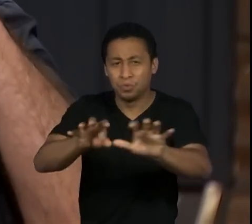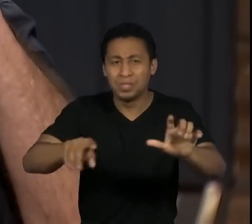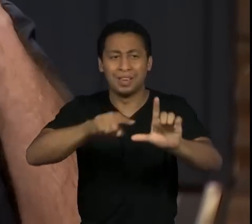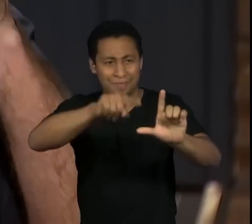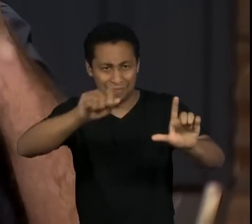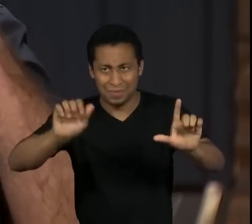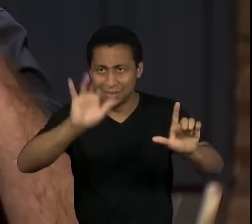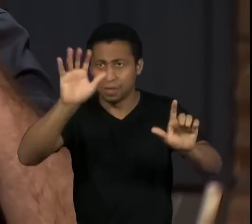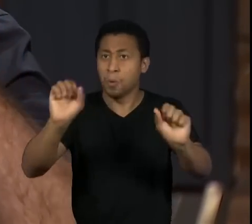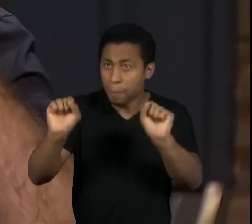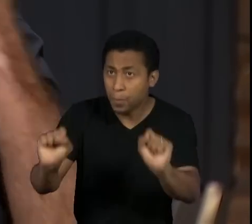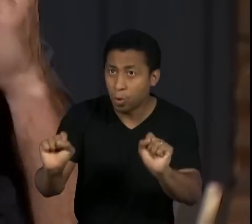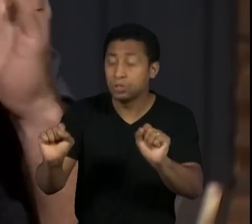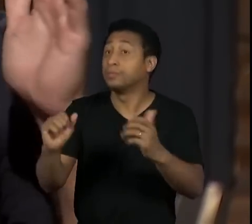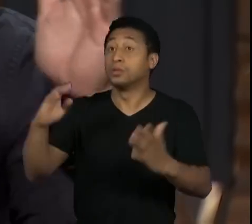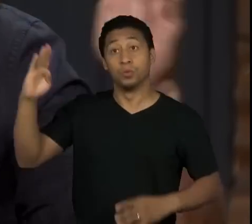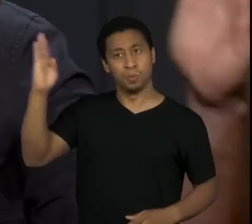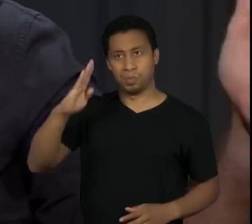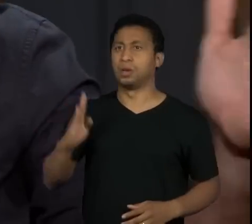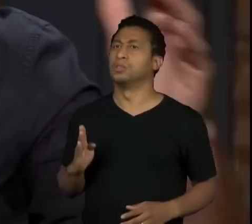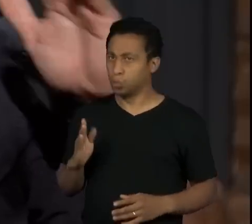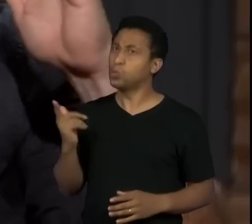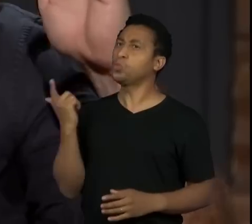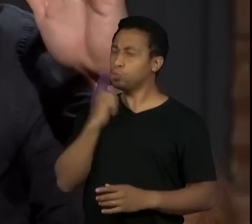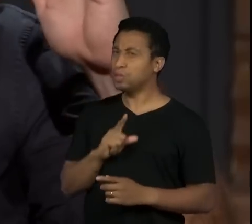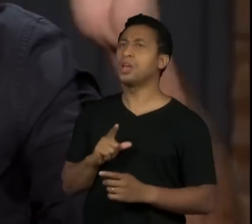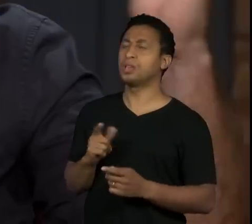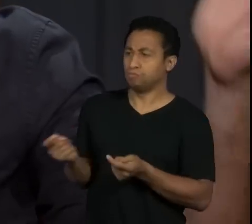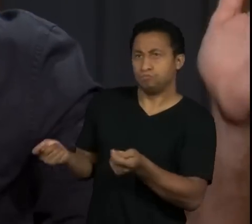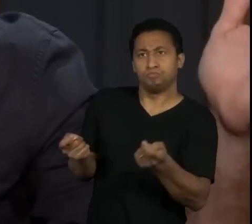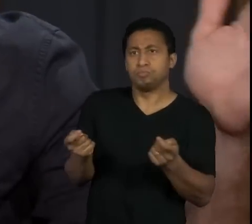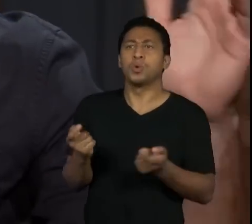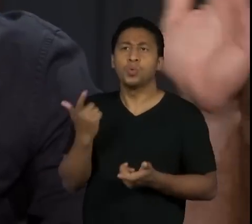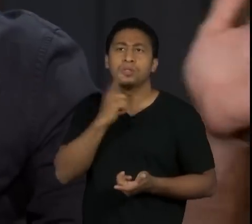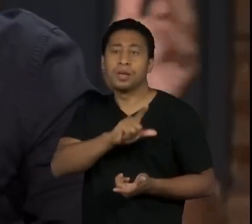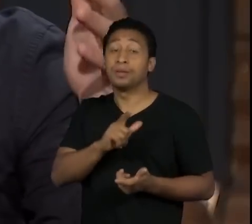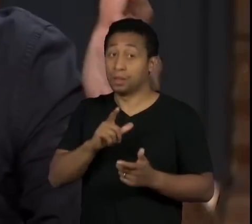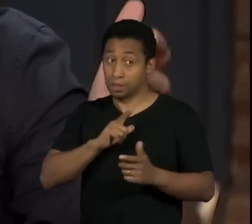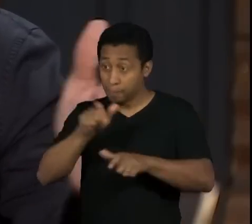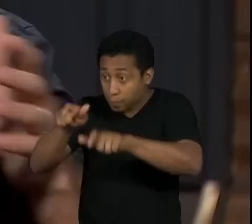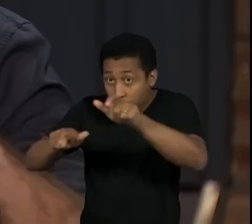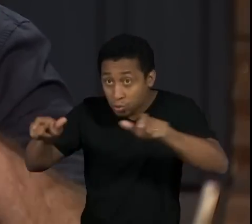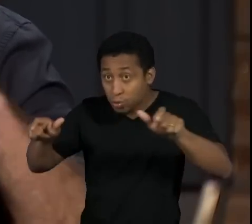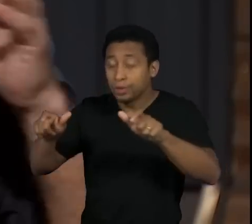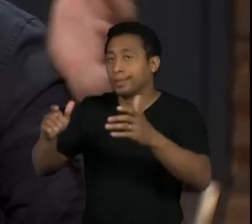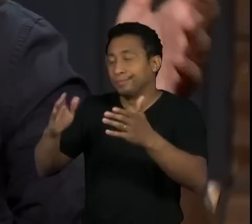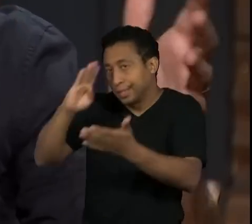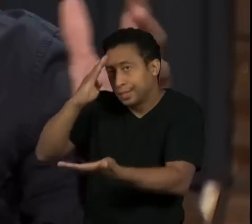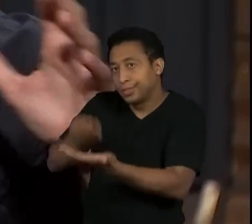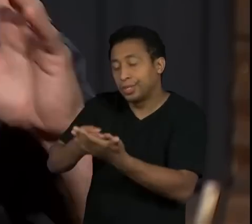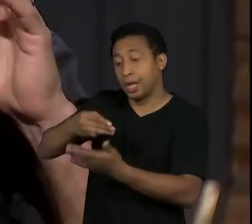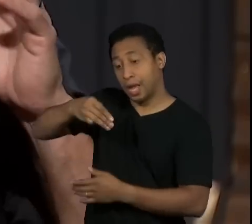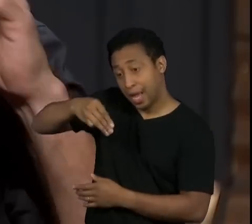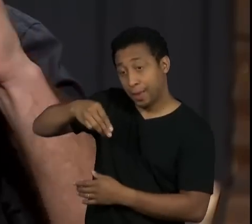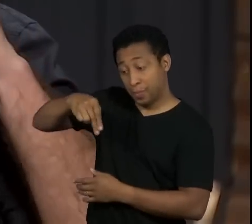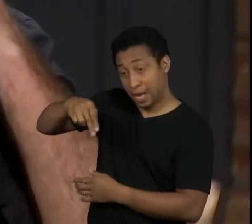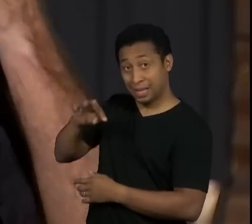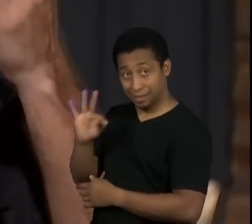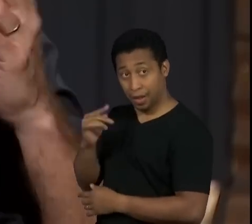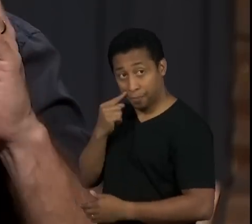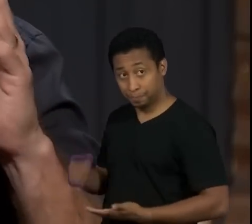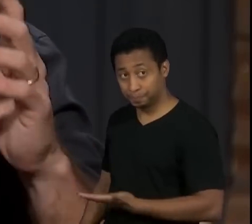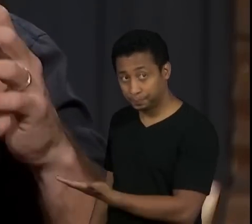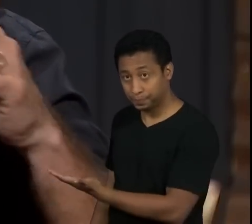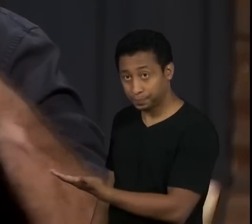necessariamente. Existem pessoas brilhantes que defendem a tal da MMT, Modern Money Theory, né? Que dizem que em